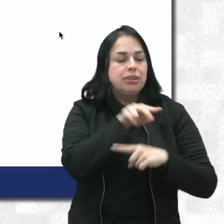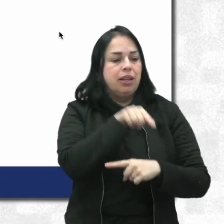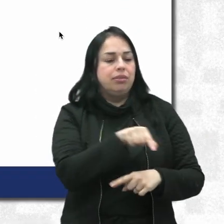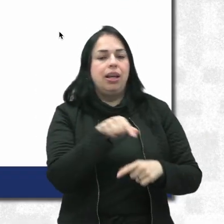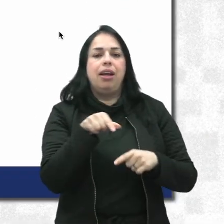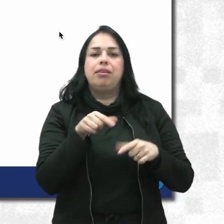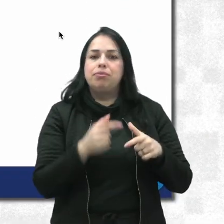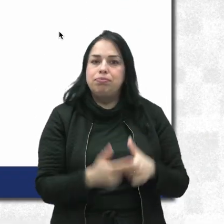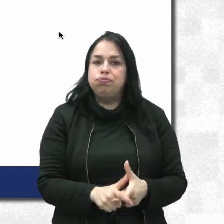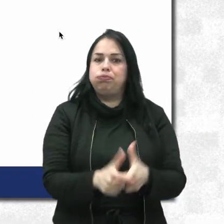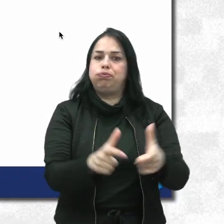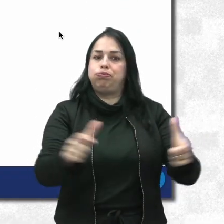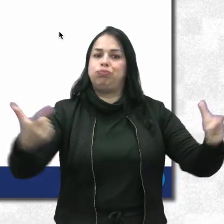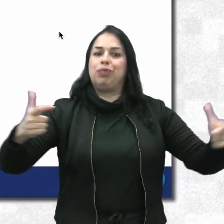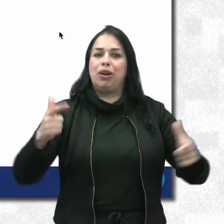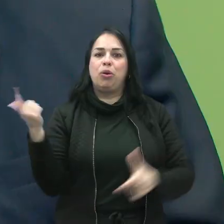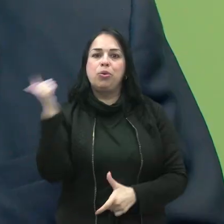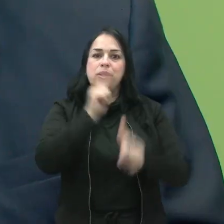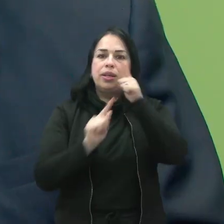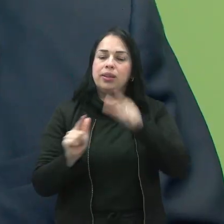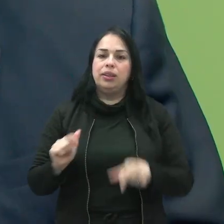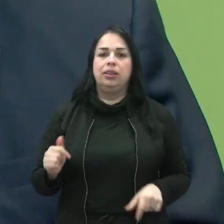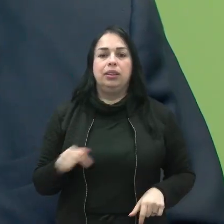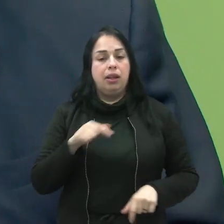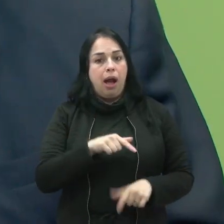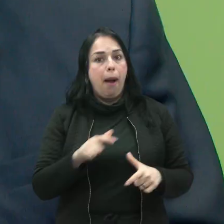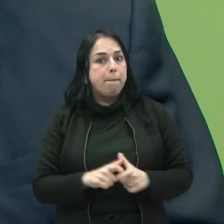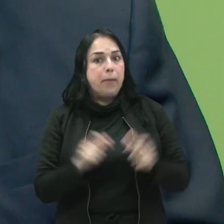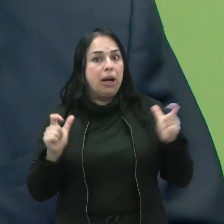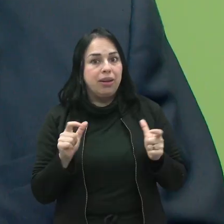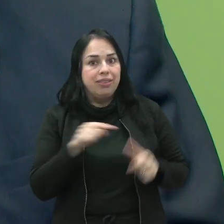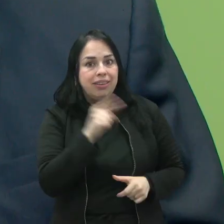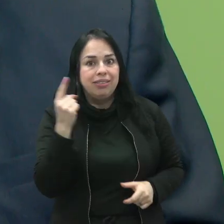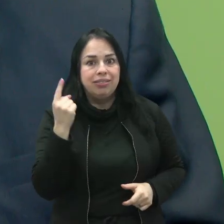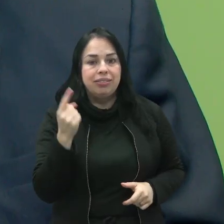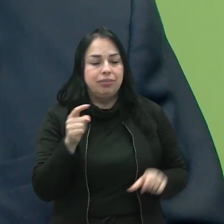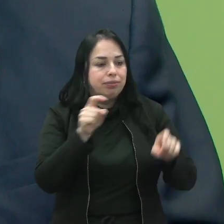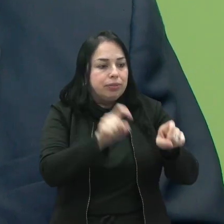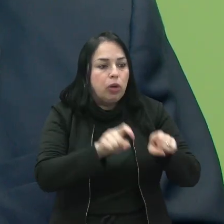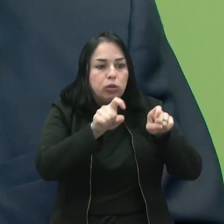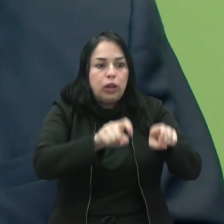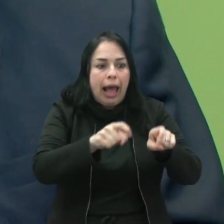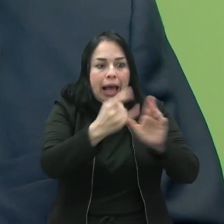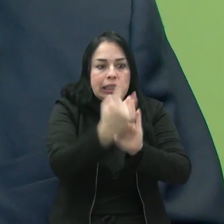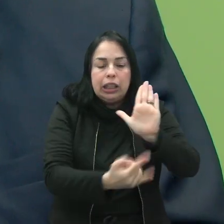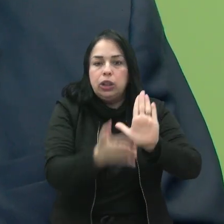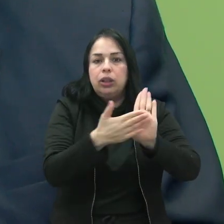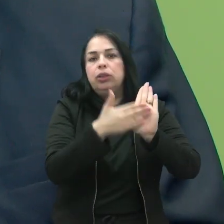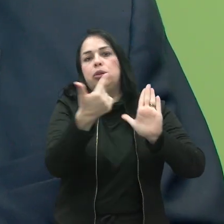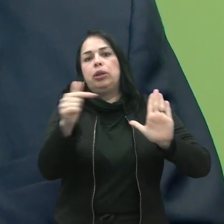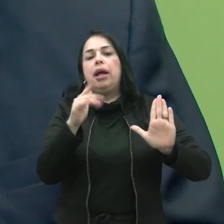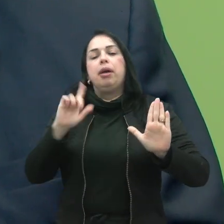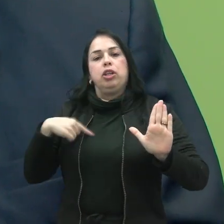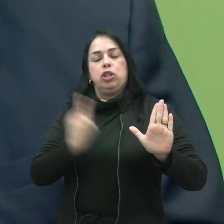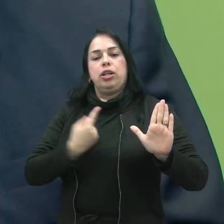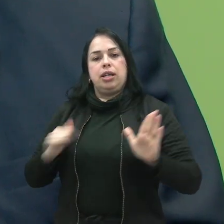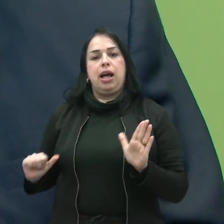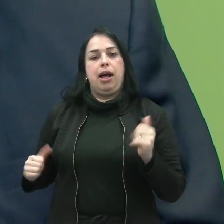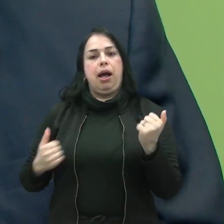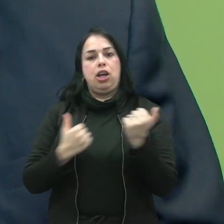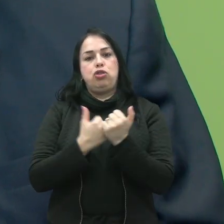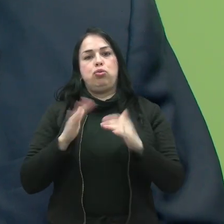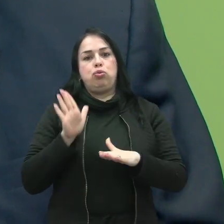o crescimento sustentável. Muitos desses produtores ainda não têm a terra regularizada, então a gente auxilia